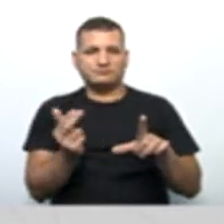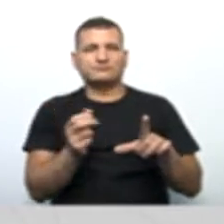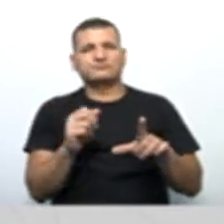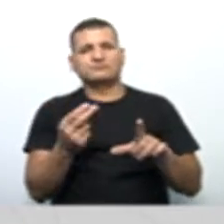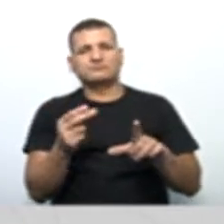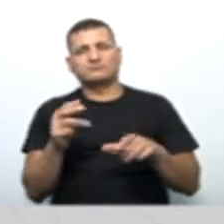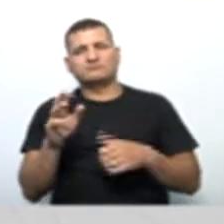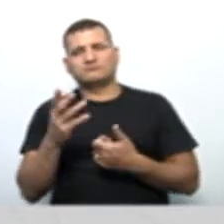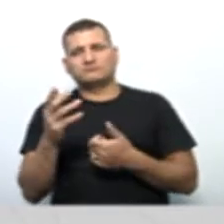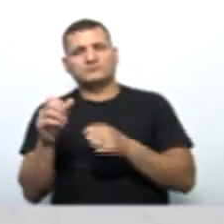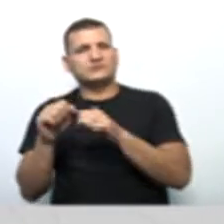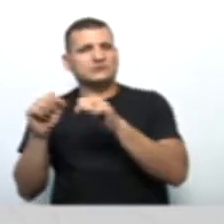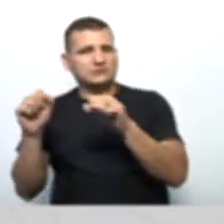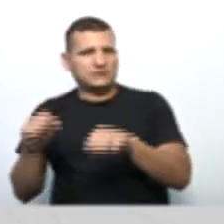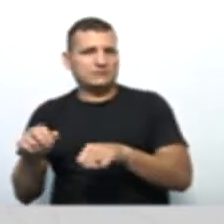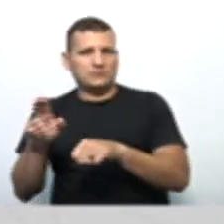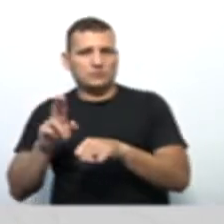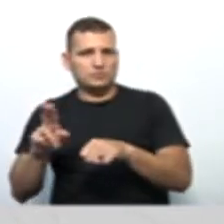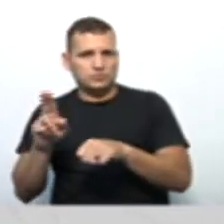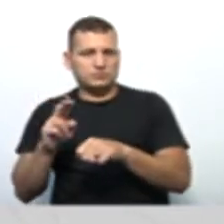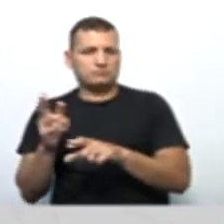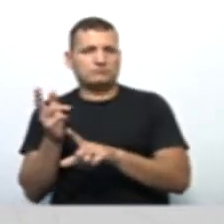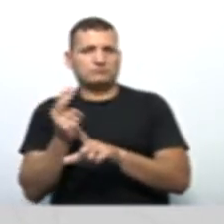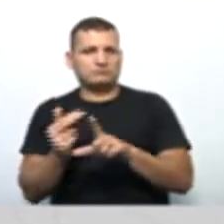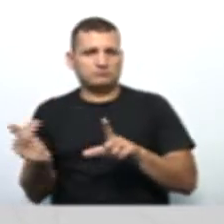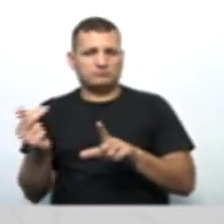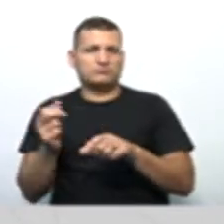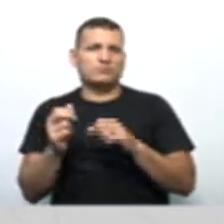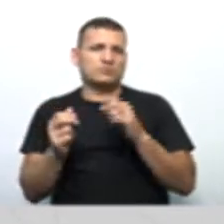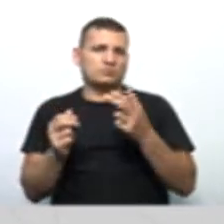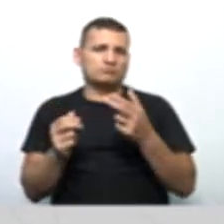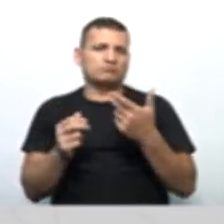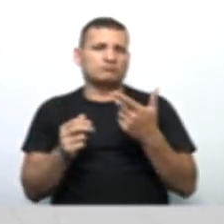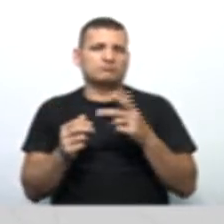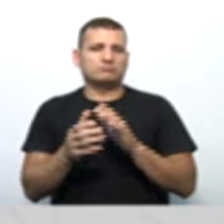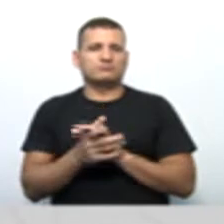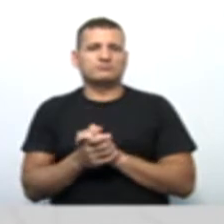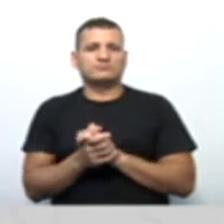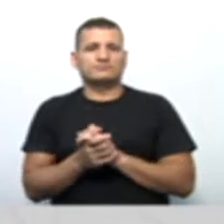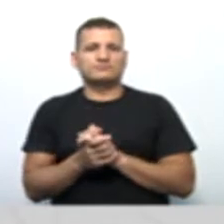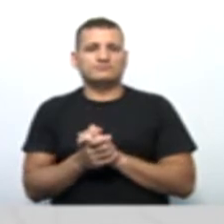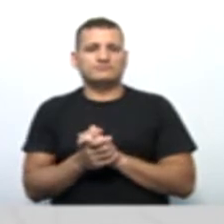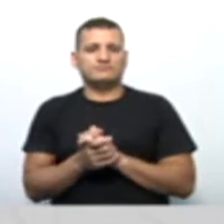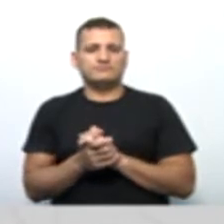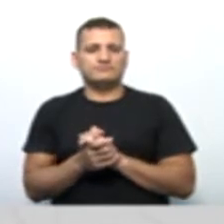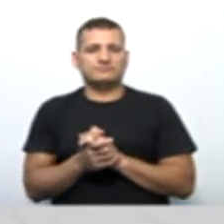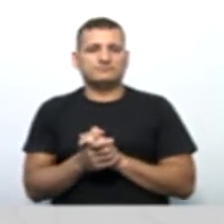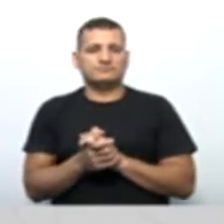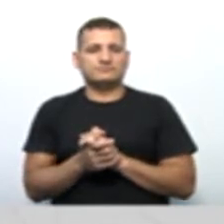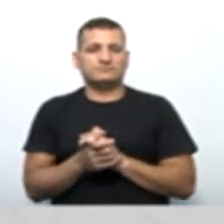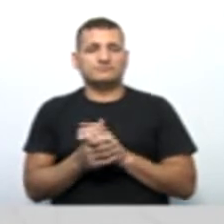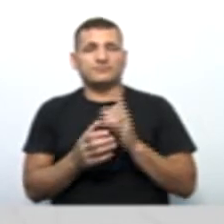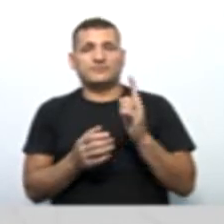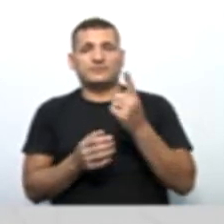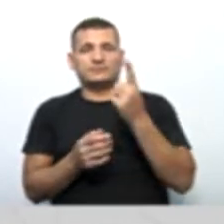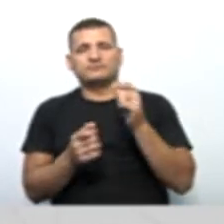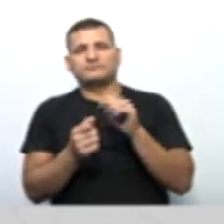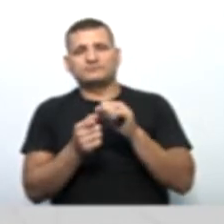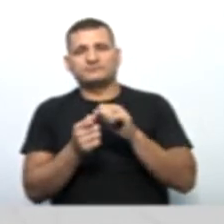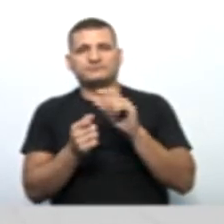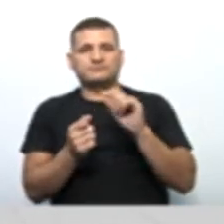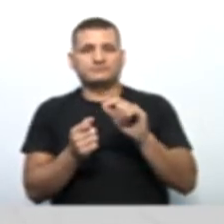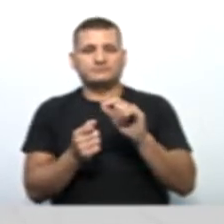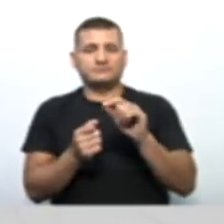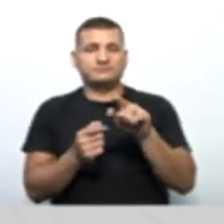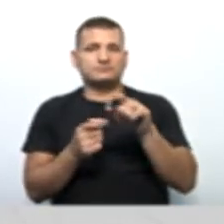software de desenho ou no caso o site que a gente vai mostrar pra vocês daqui a pouquinho a primeira coisa que você tem que fazer desenhar uma planta primeiro você tem